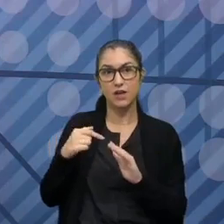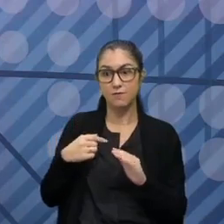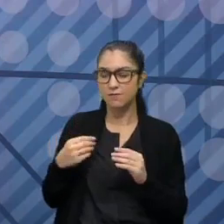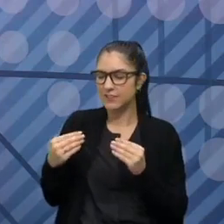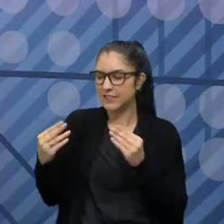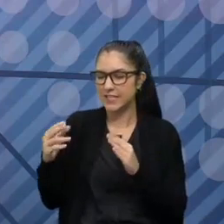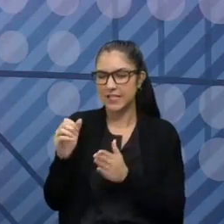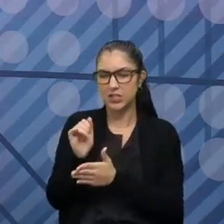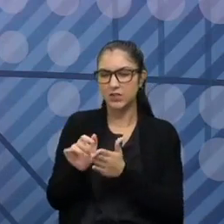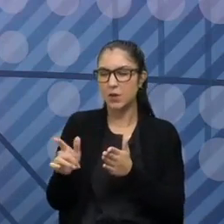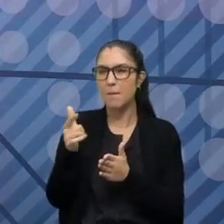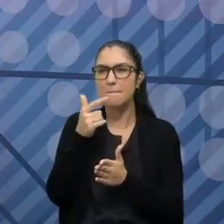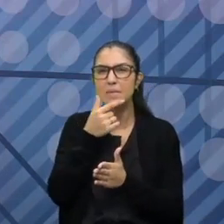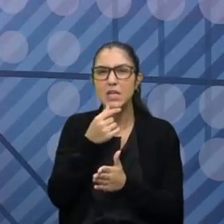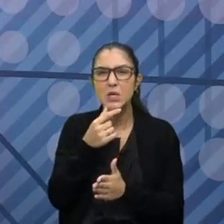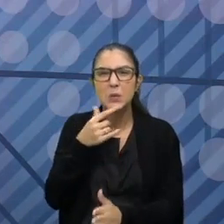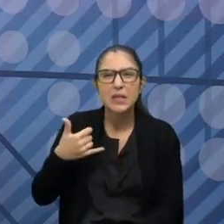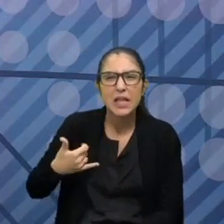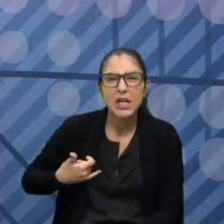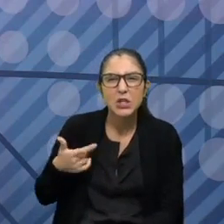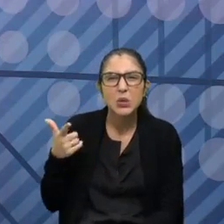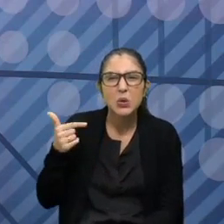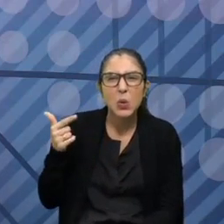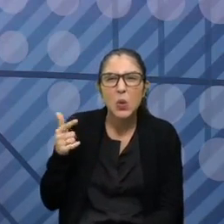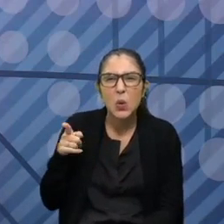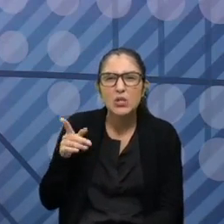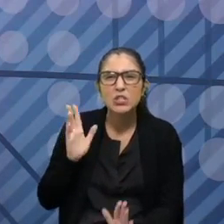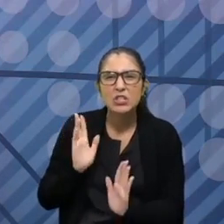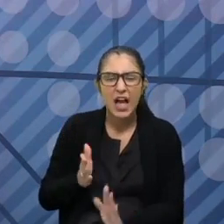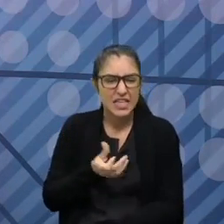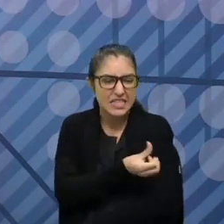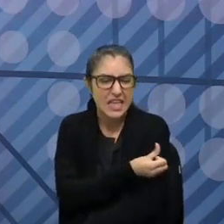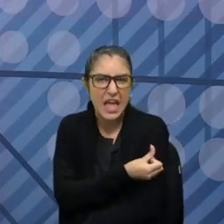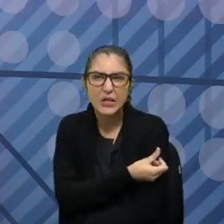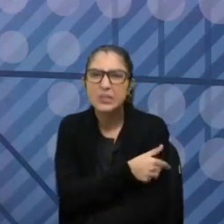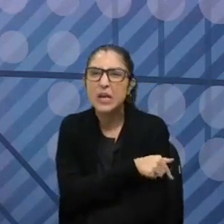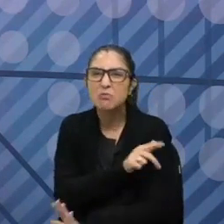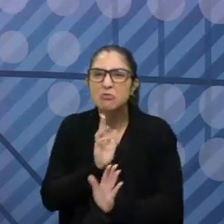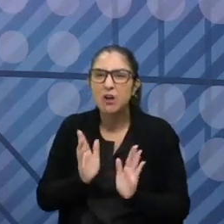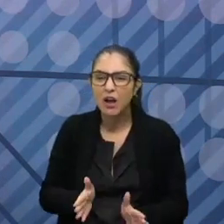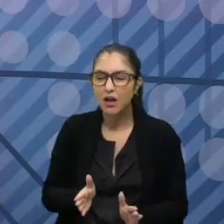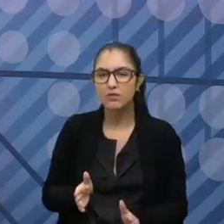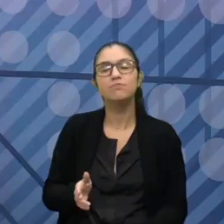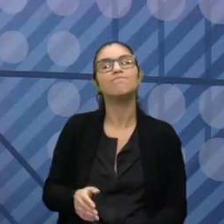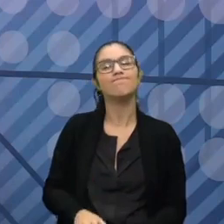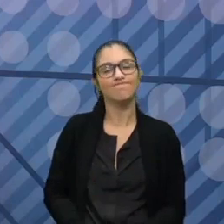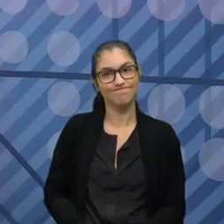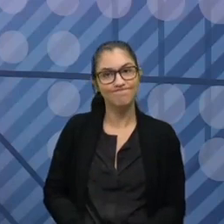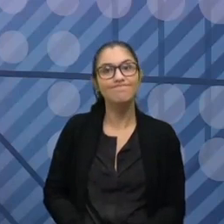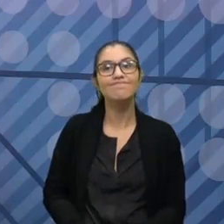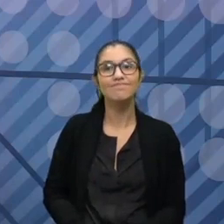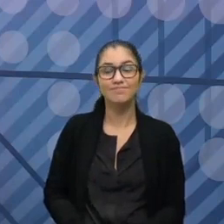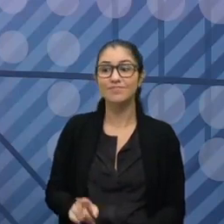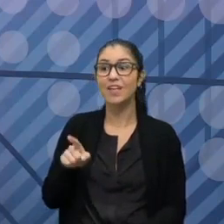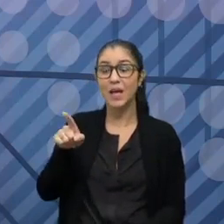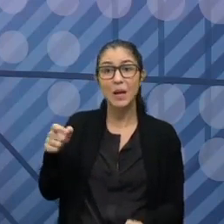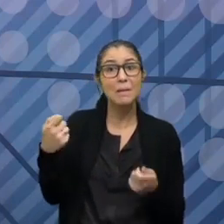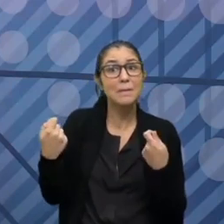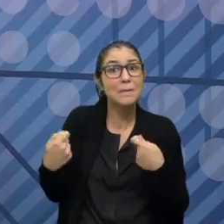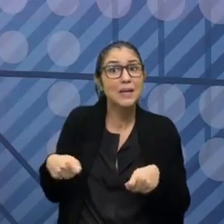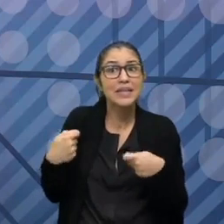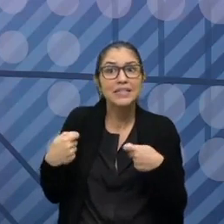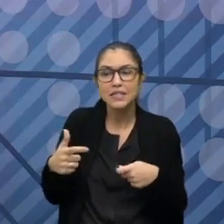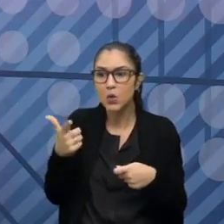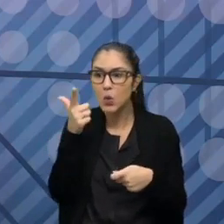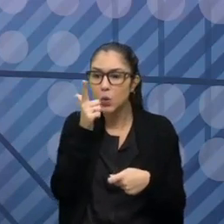essa atividade para um menino de 12 anos, que está no 6º, no 7º ano? Vou. Eu vou dar o que ele precisa